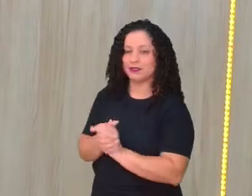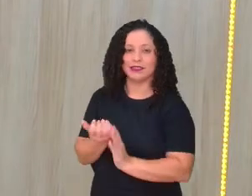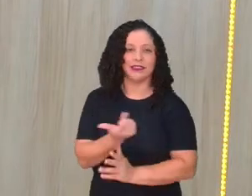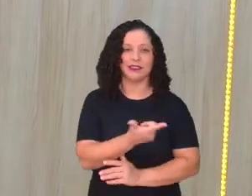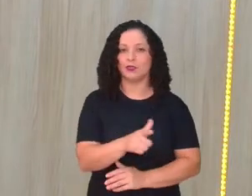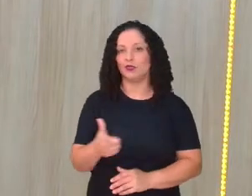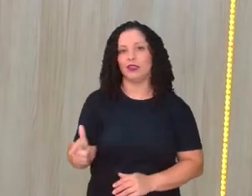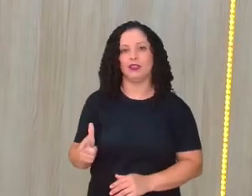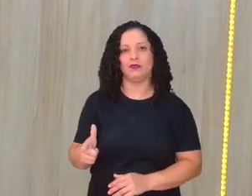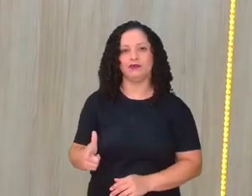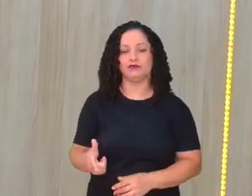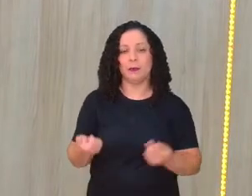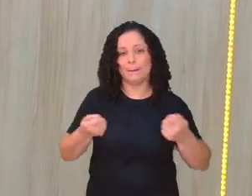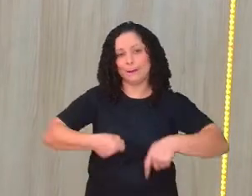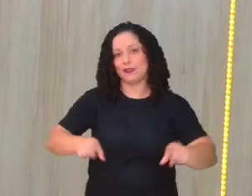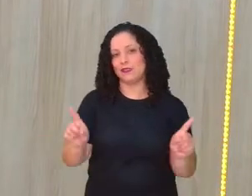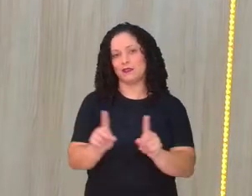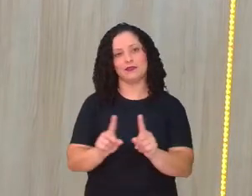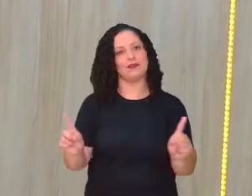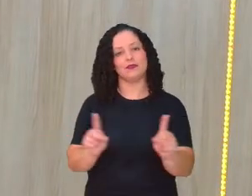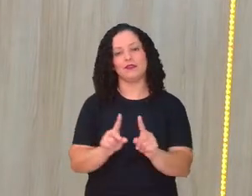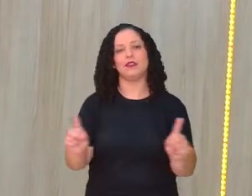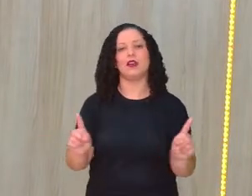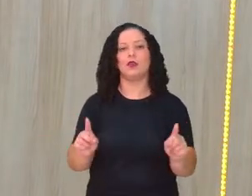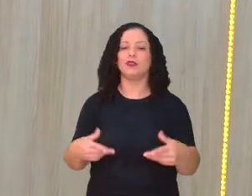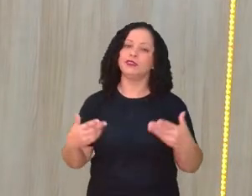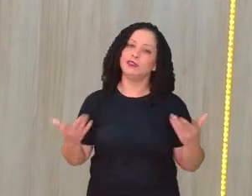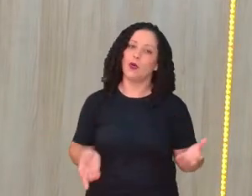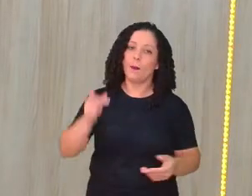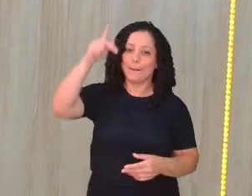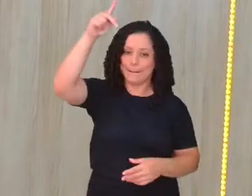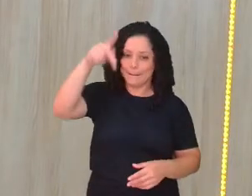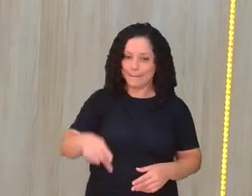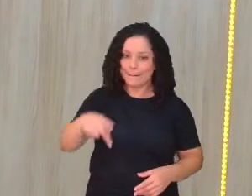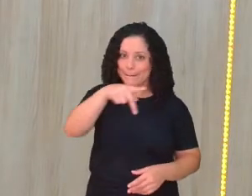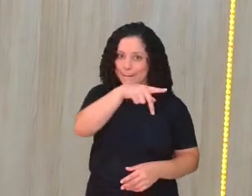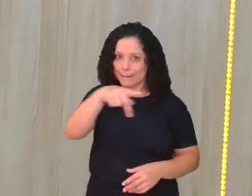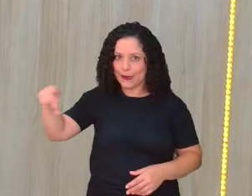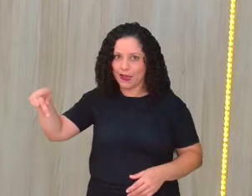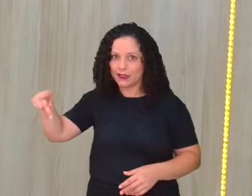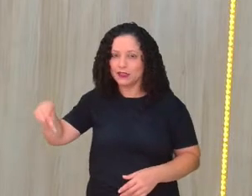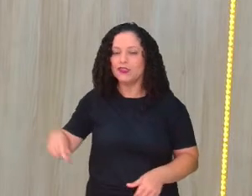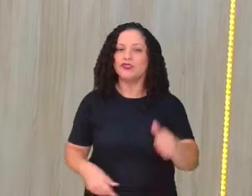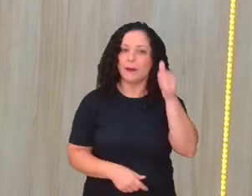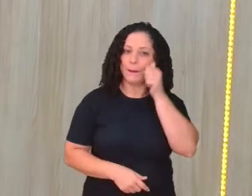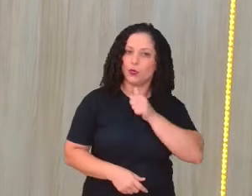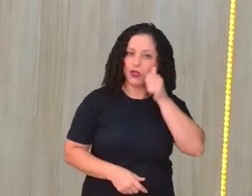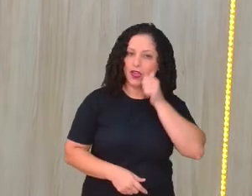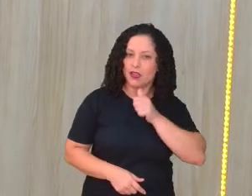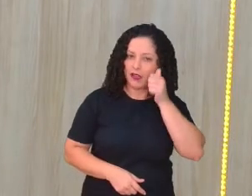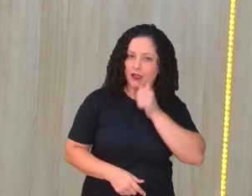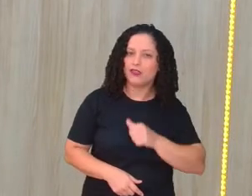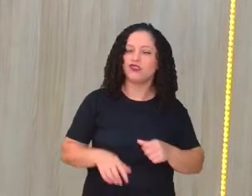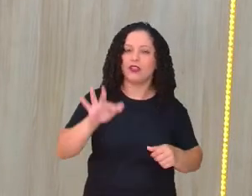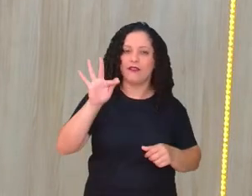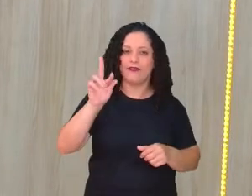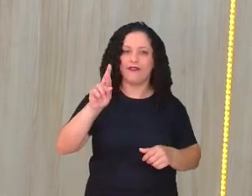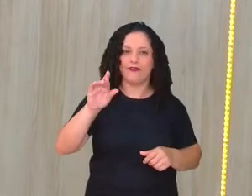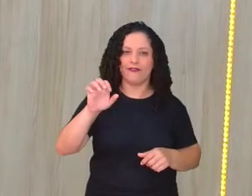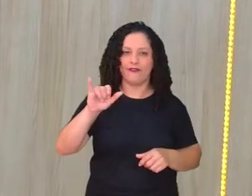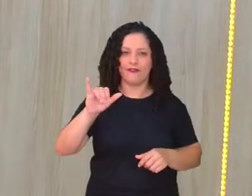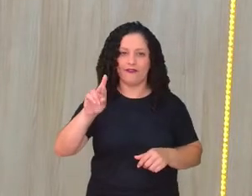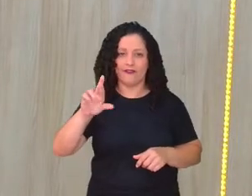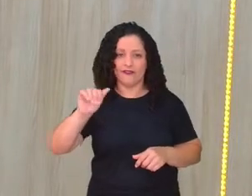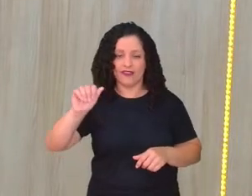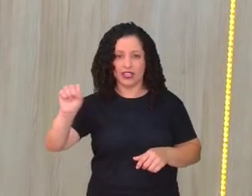haver necessidade de casamento lá no céu, então os padres e as freiras, né, os bispos, o papa, eles